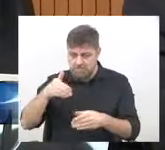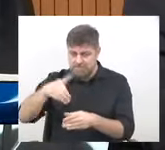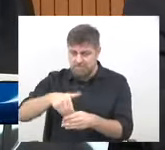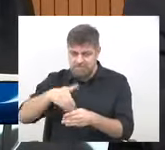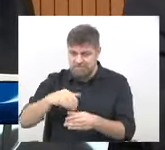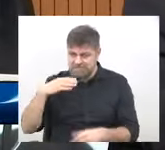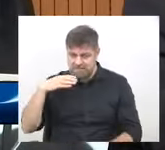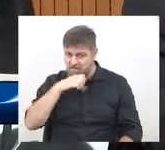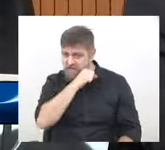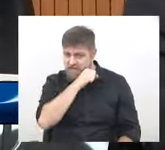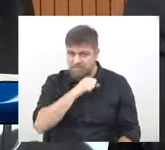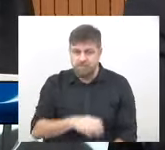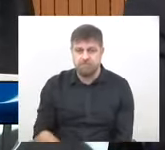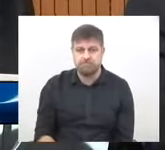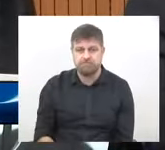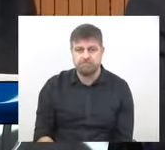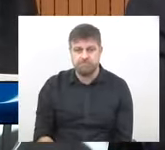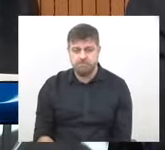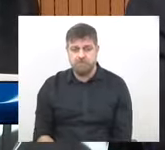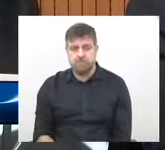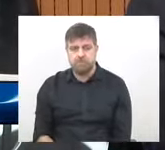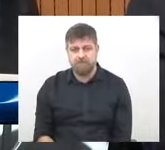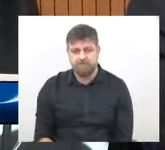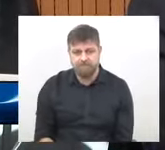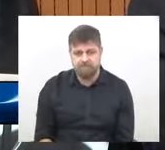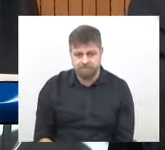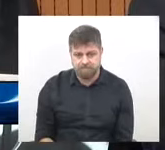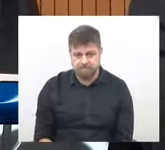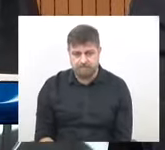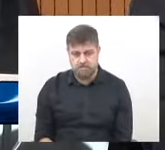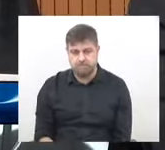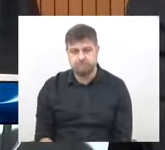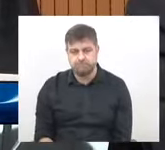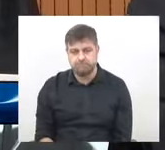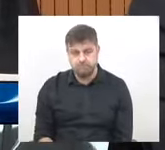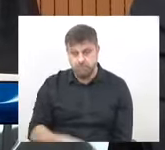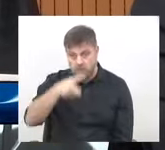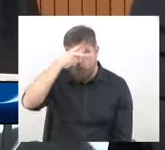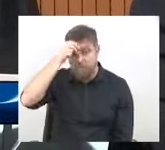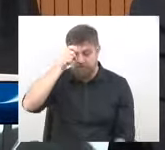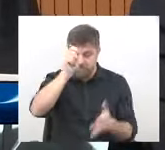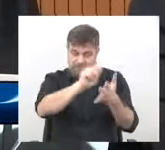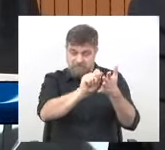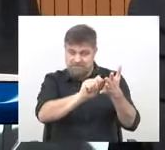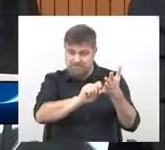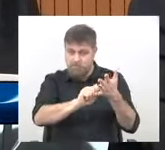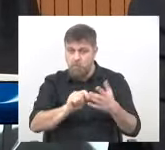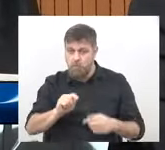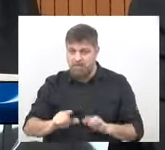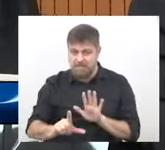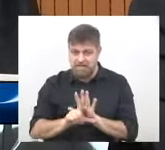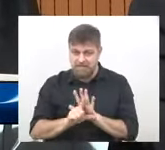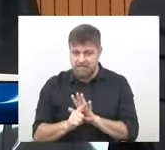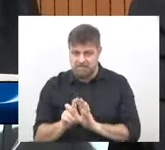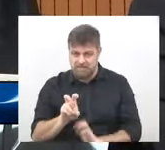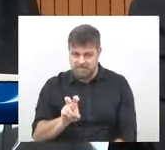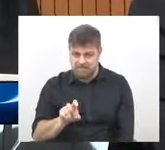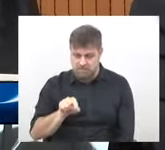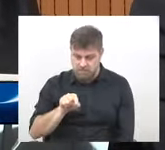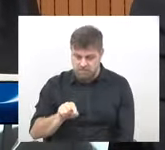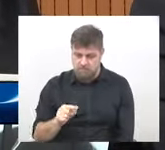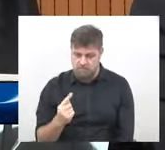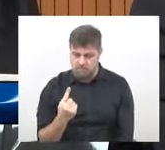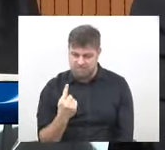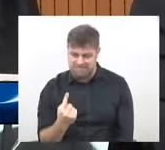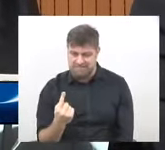PLC 4118, processo 227434, de autoria do prefeito municipal, que altera a lei número 5118,